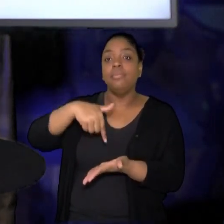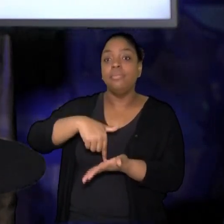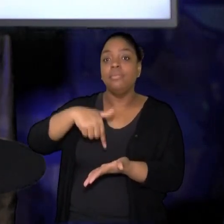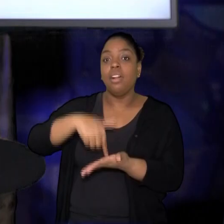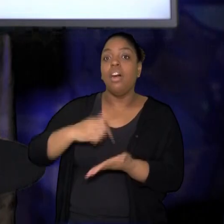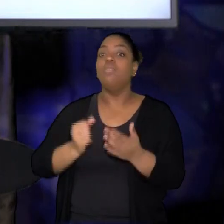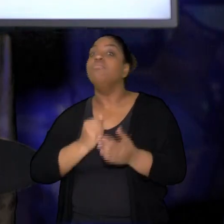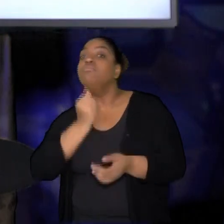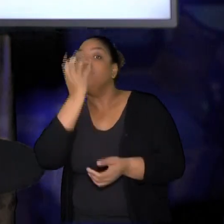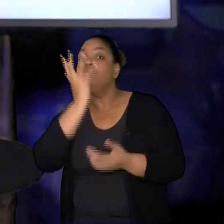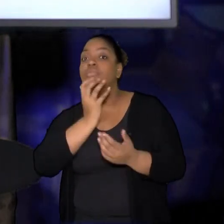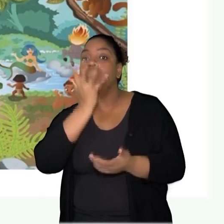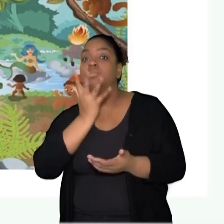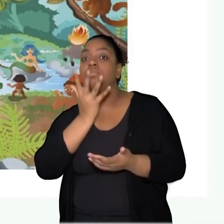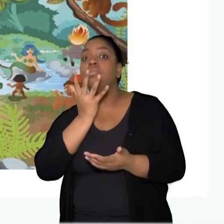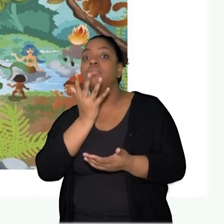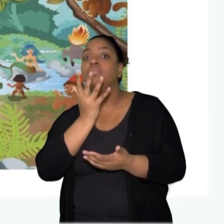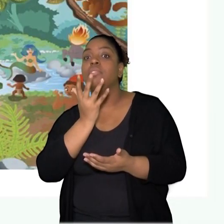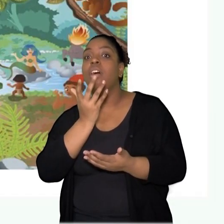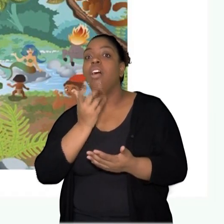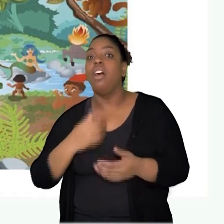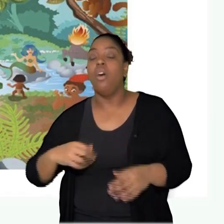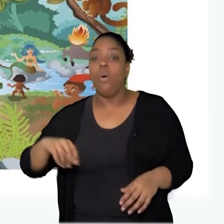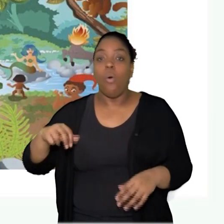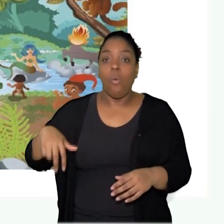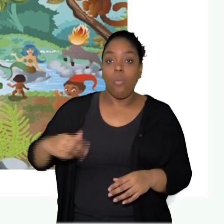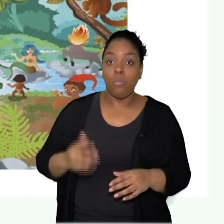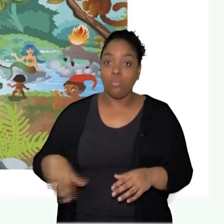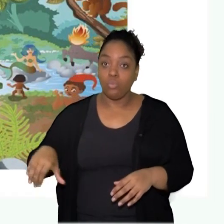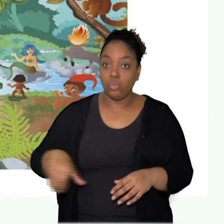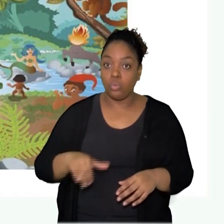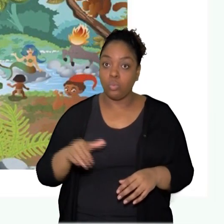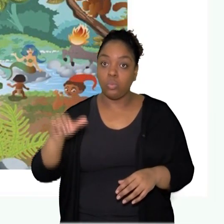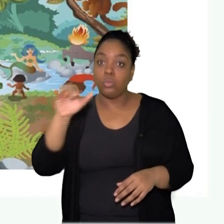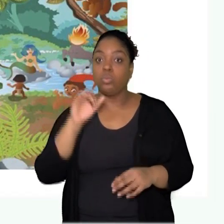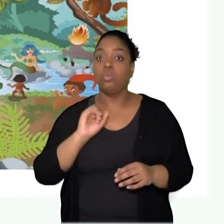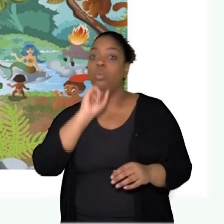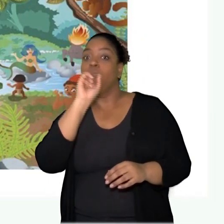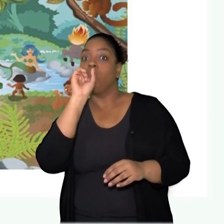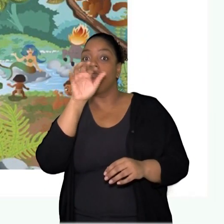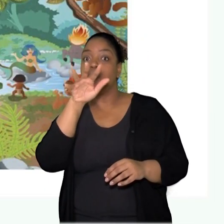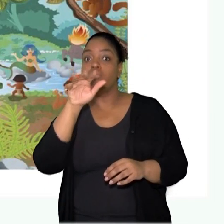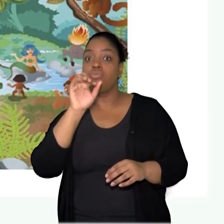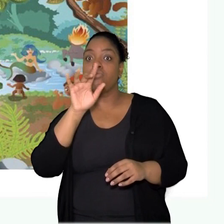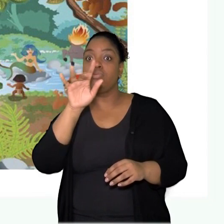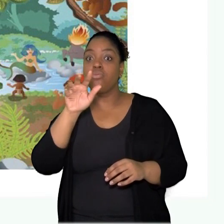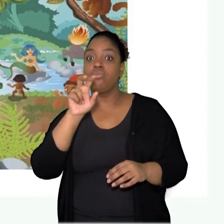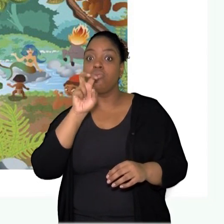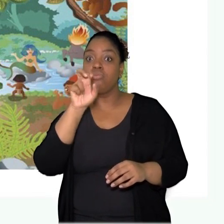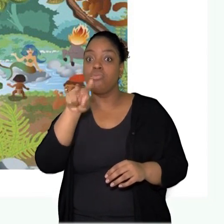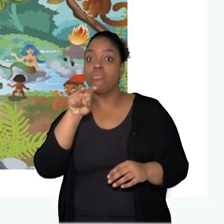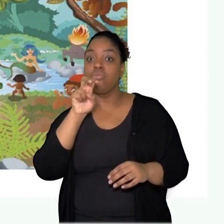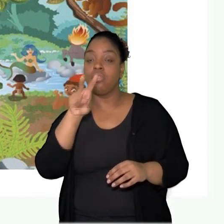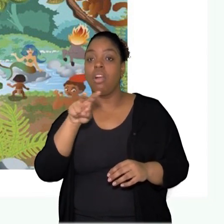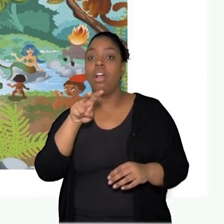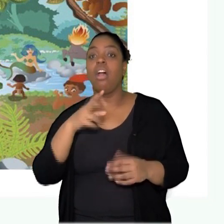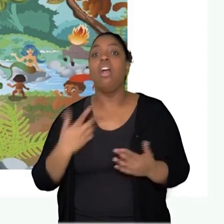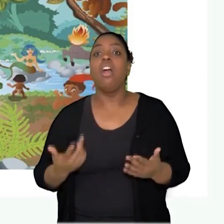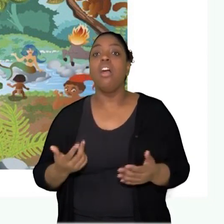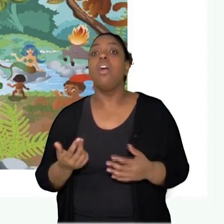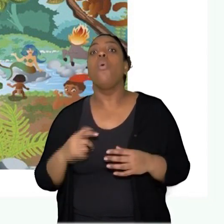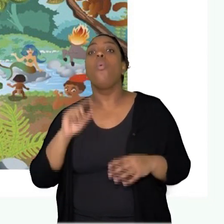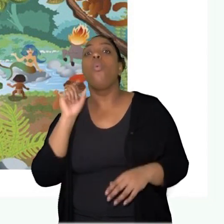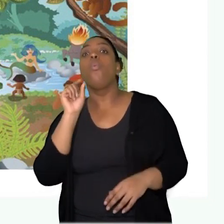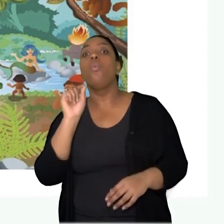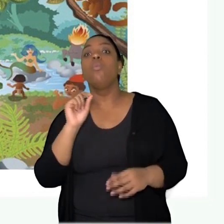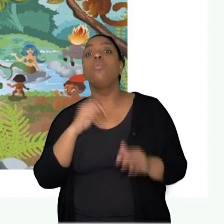e tantas outras. As lendas são narrativas de tradição oral e elas são